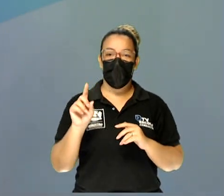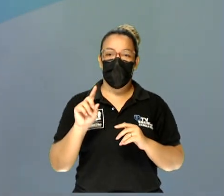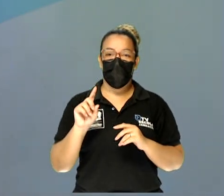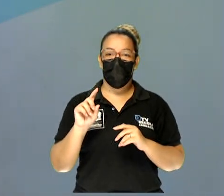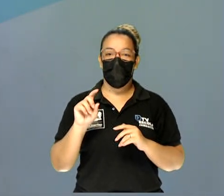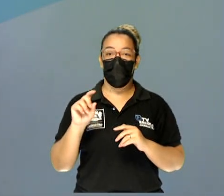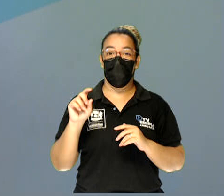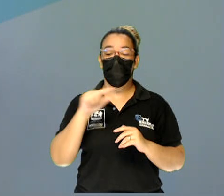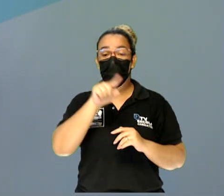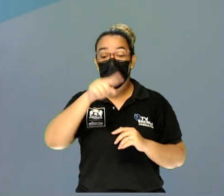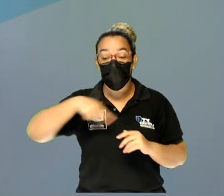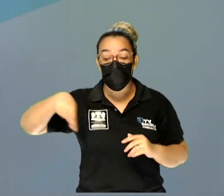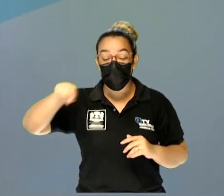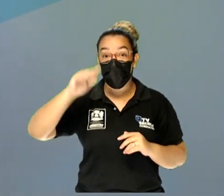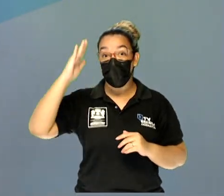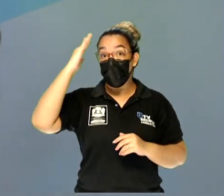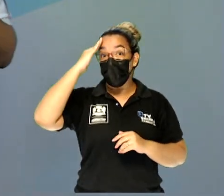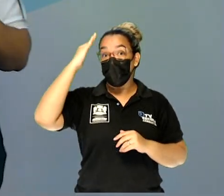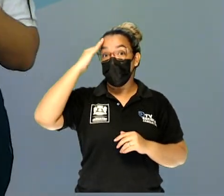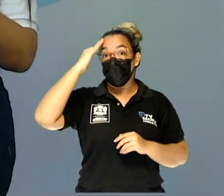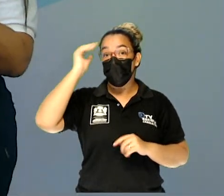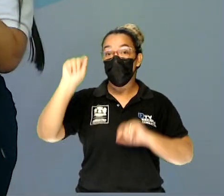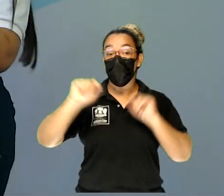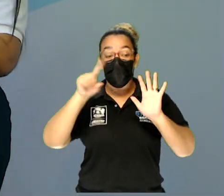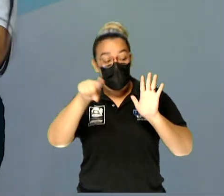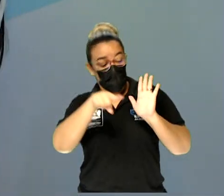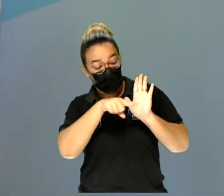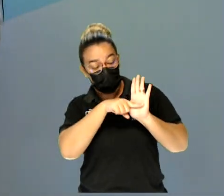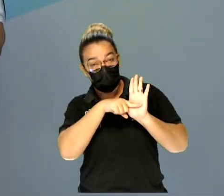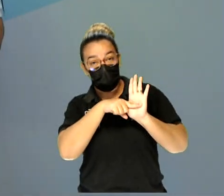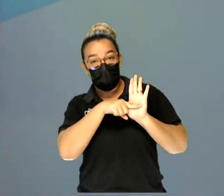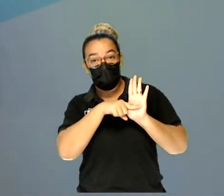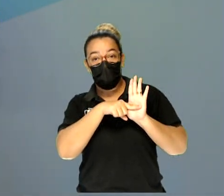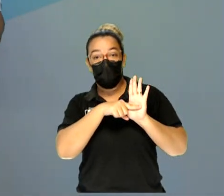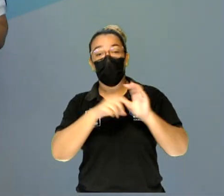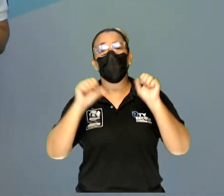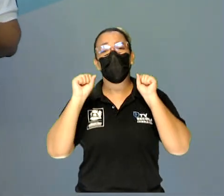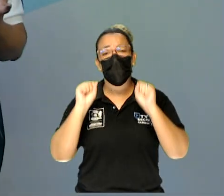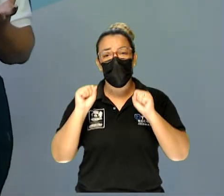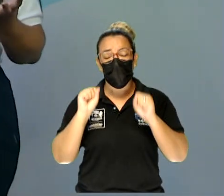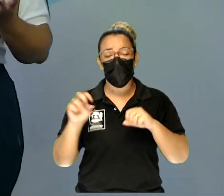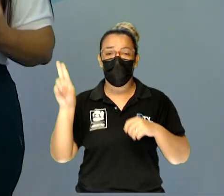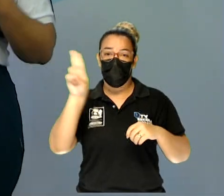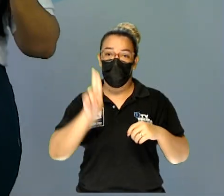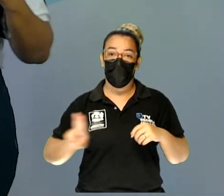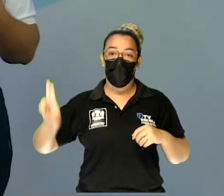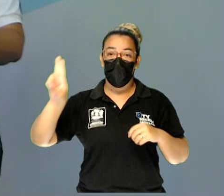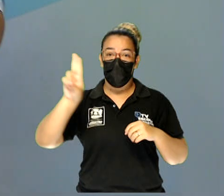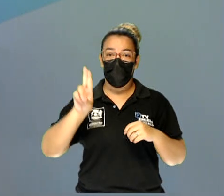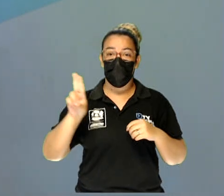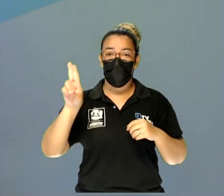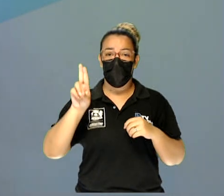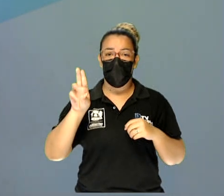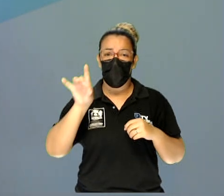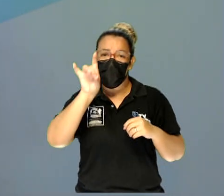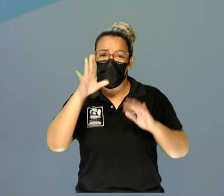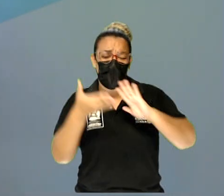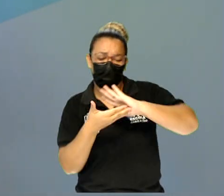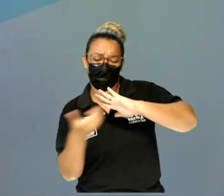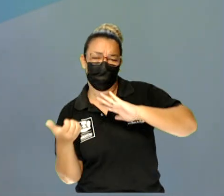interessante entender que também a subtração pode ser utilizada, né, não só para retirar